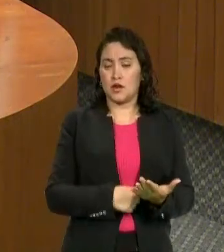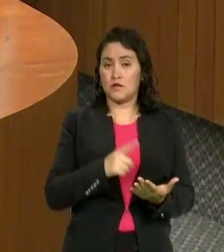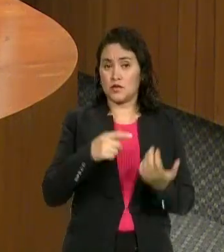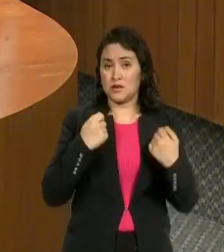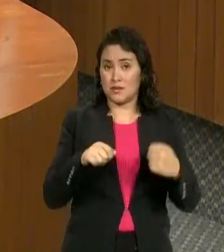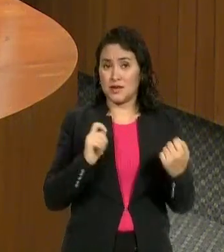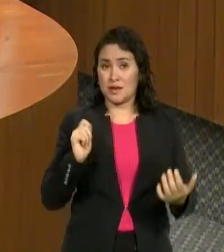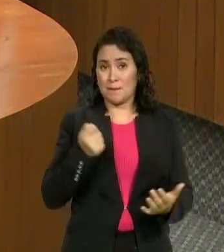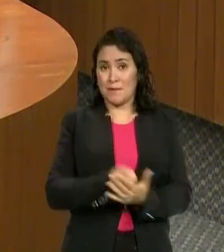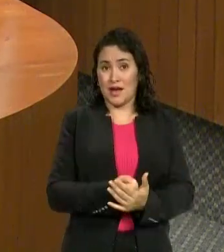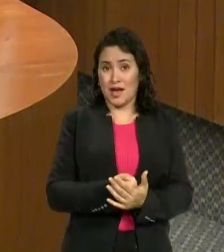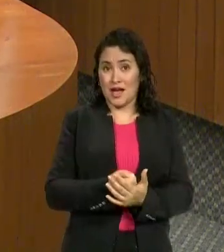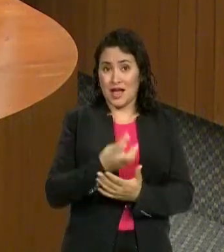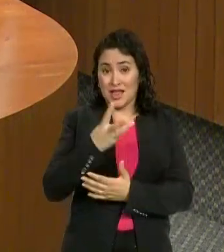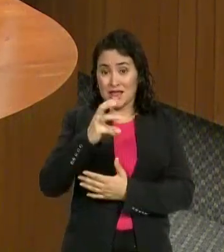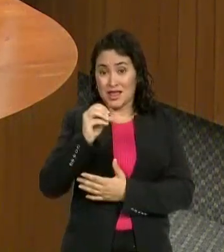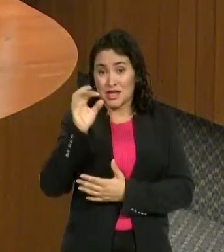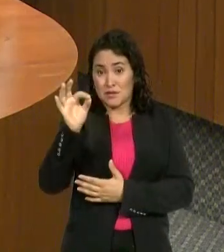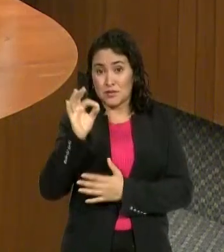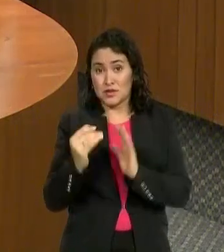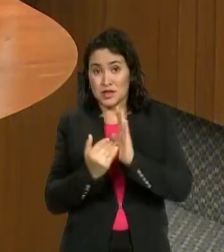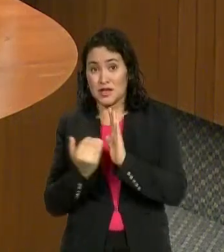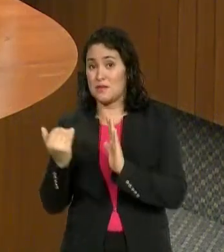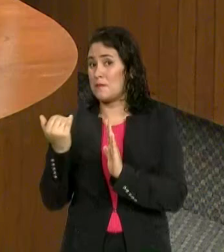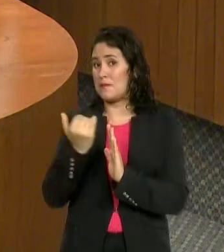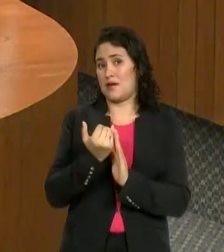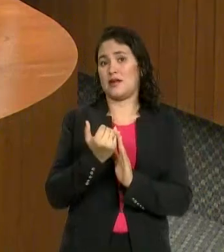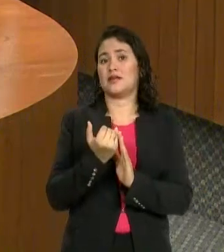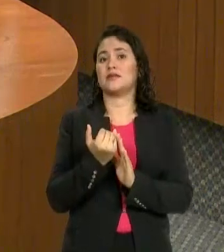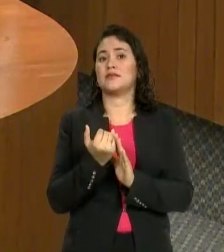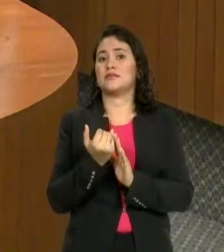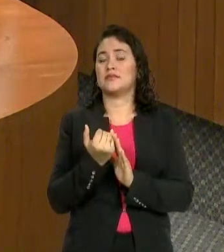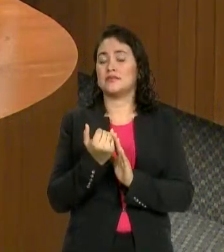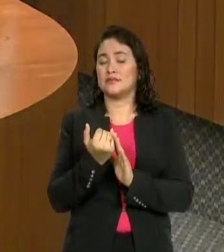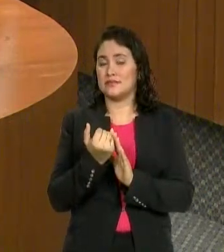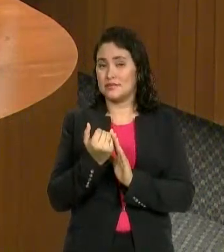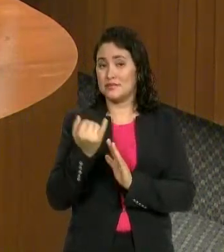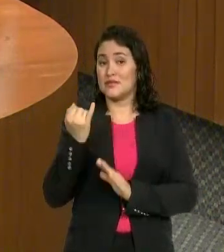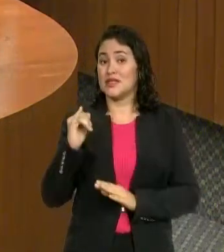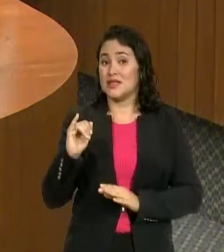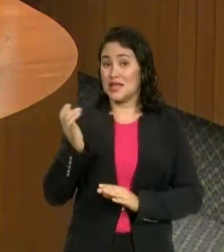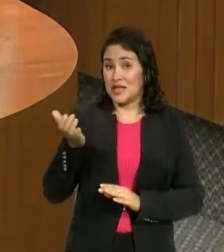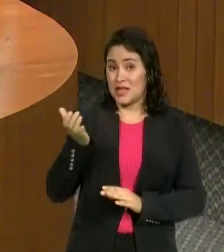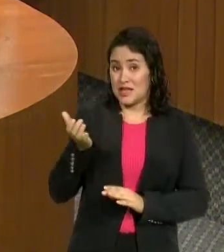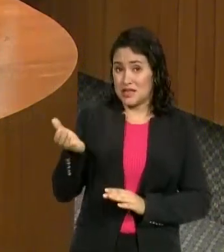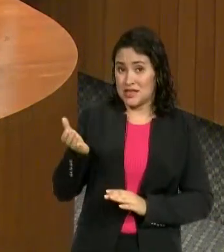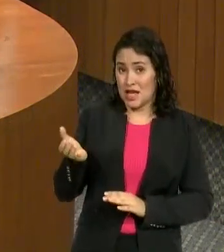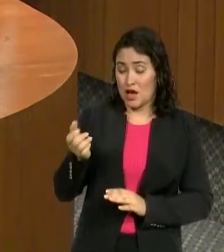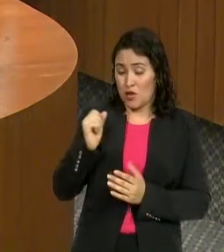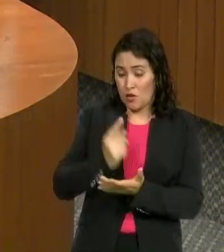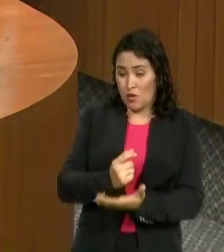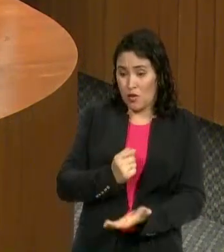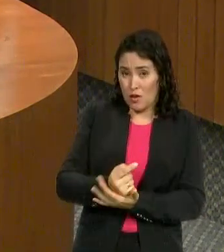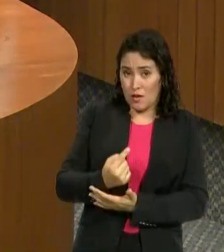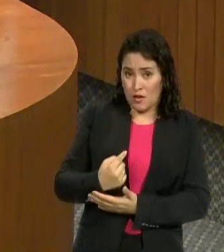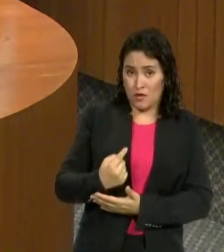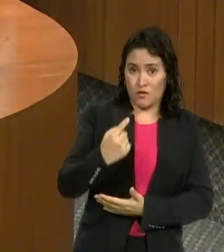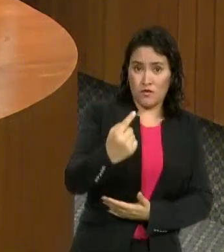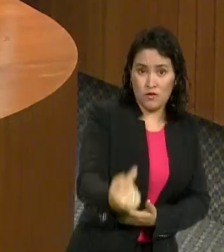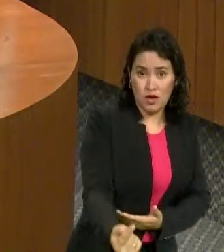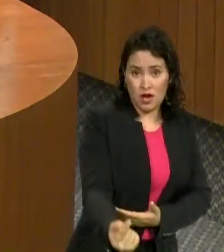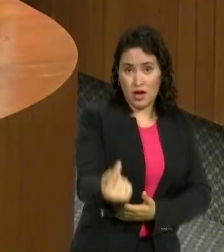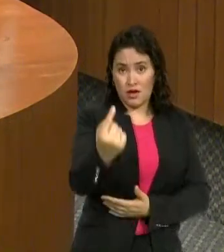pagar 30% a mais. Se quiser marcar ida e volta num